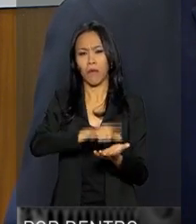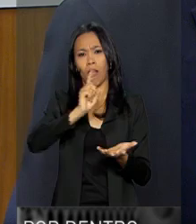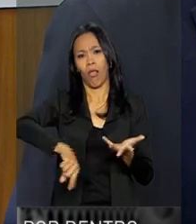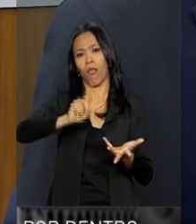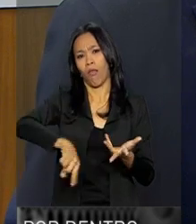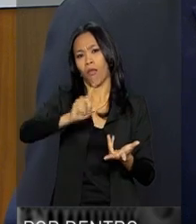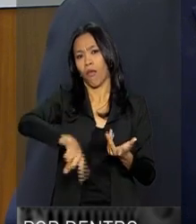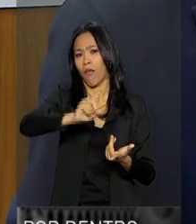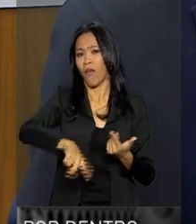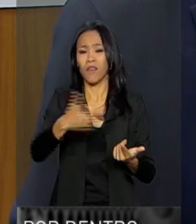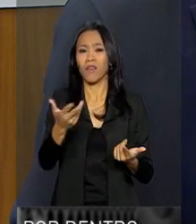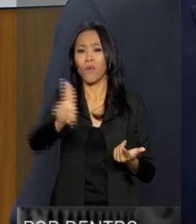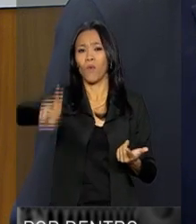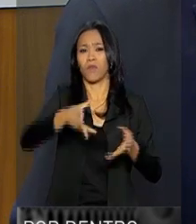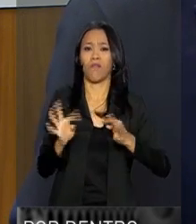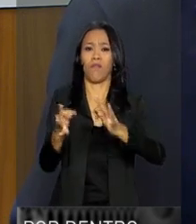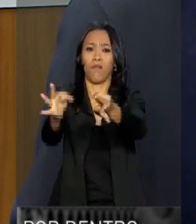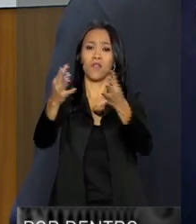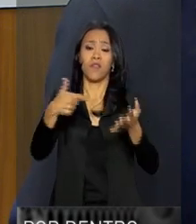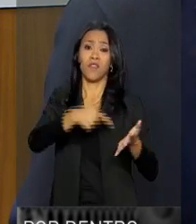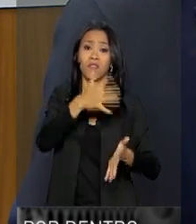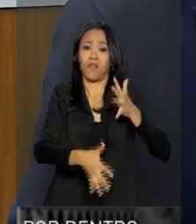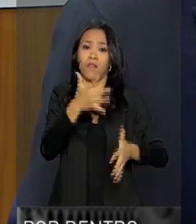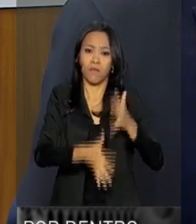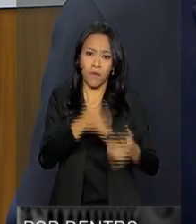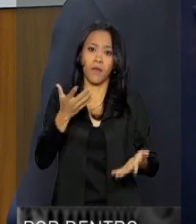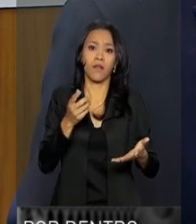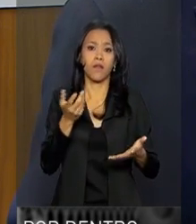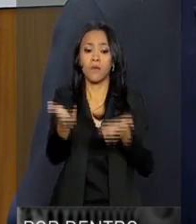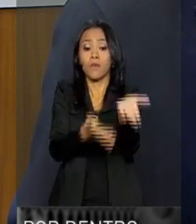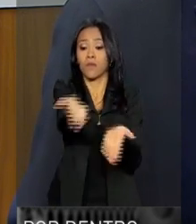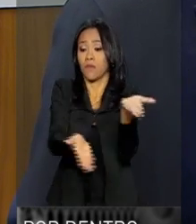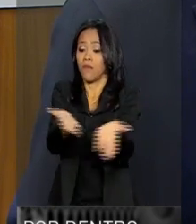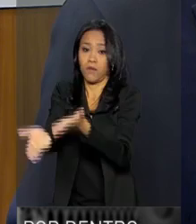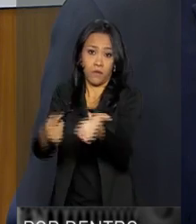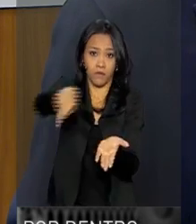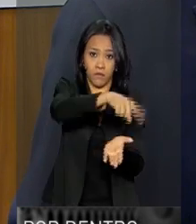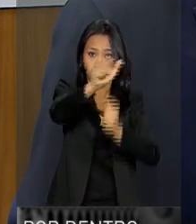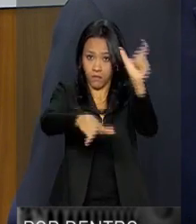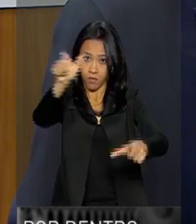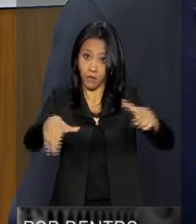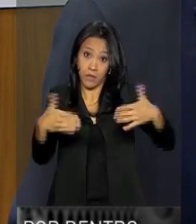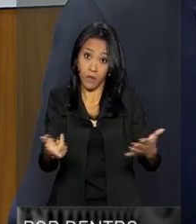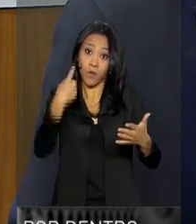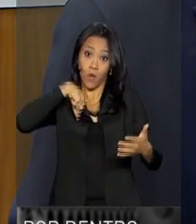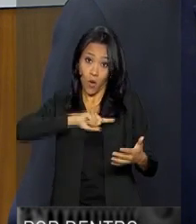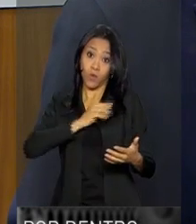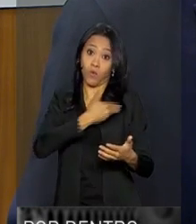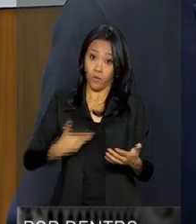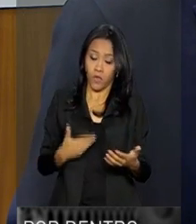muito grande e uma perda de qualidade no atendimento da população nós fizemos um levantamento de todos os serviços do governo